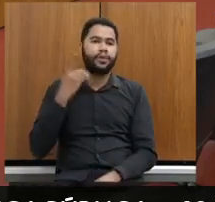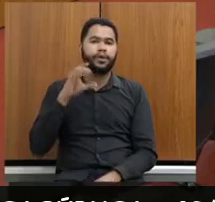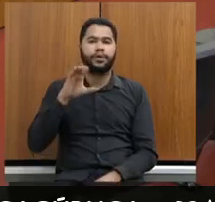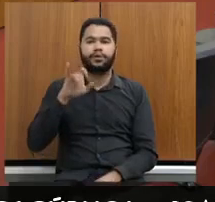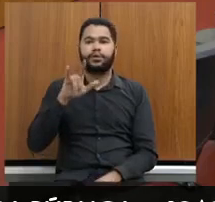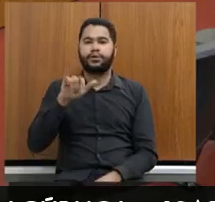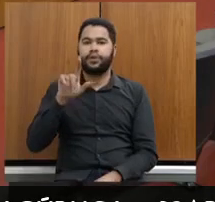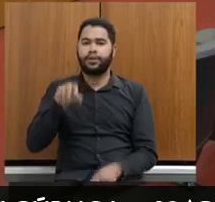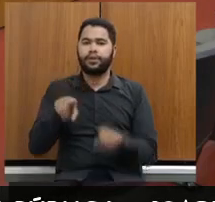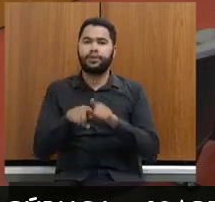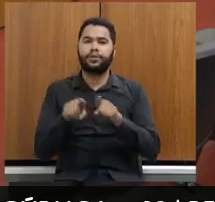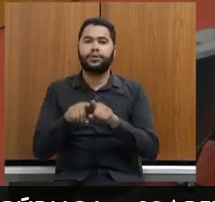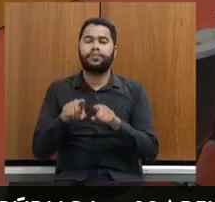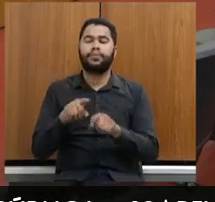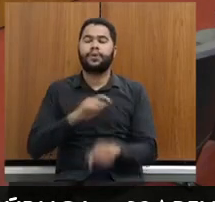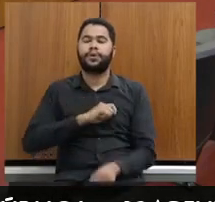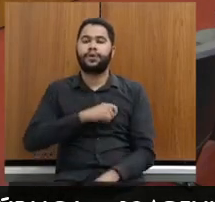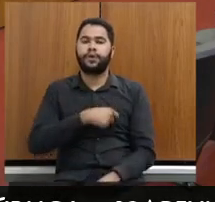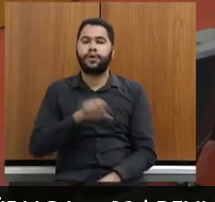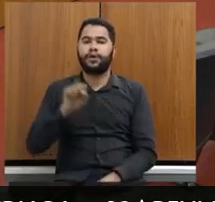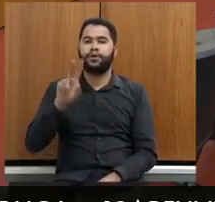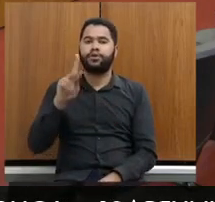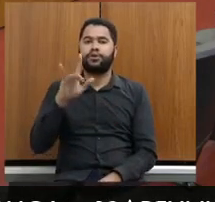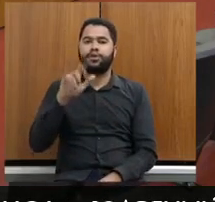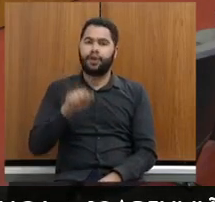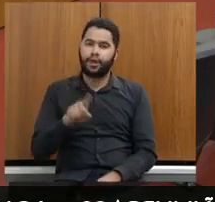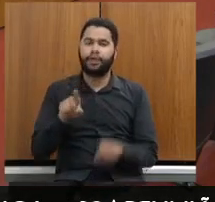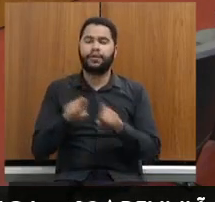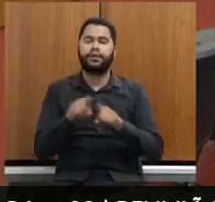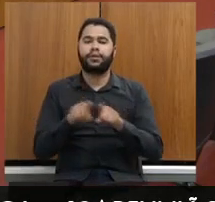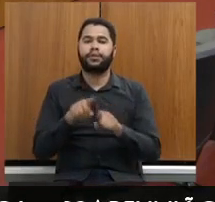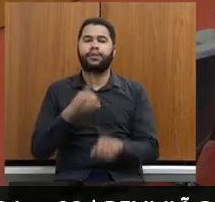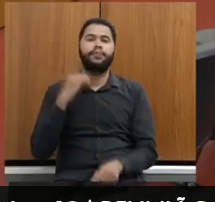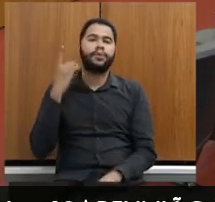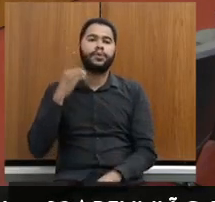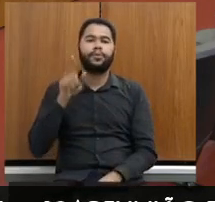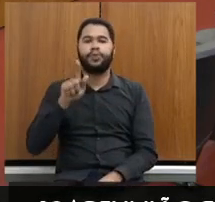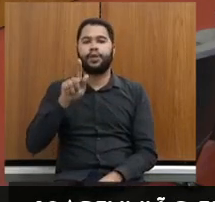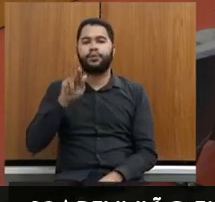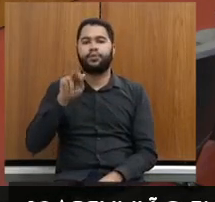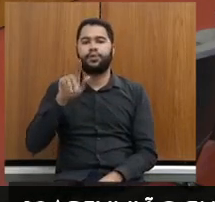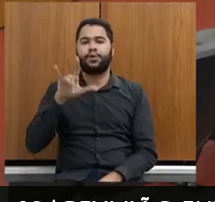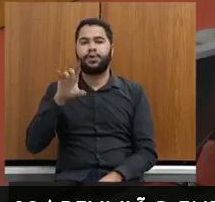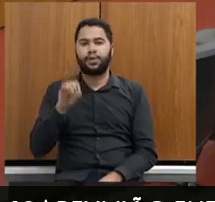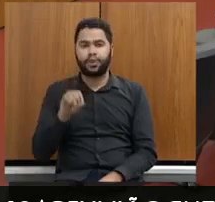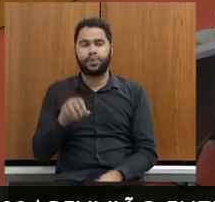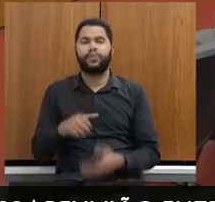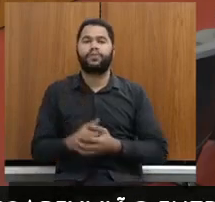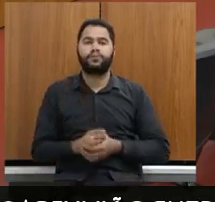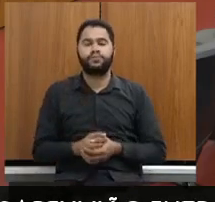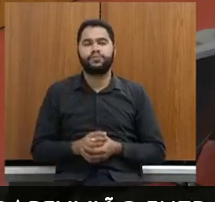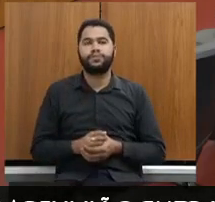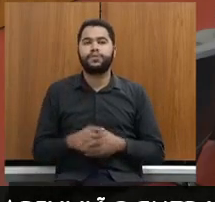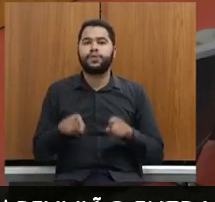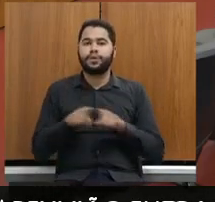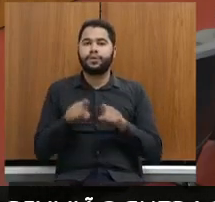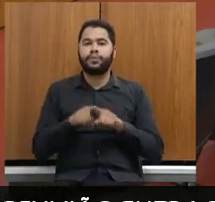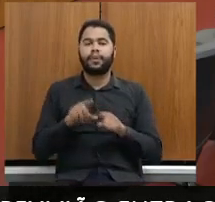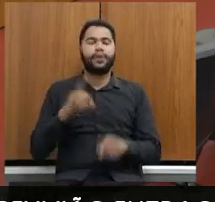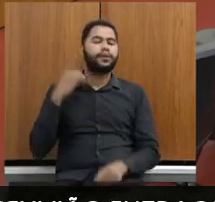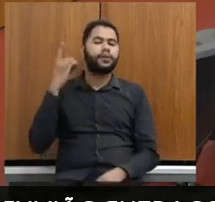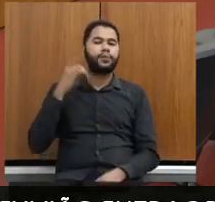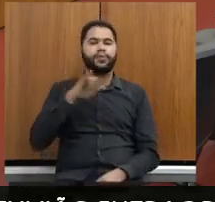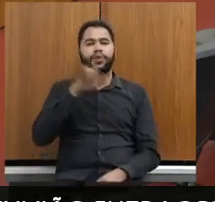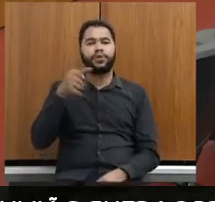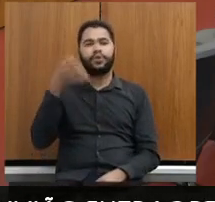Sheila que tava aqui agora pouco é doutor Deputado grilo também do torno em Santiago eu querido amigo João Leite também Deputado João Leite